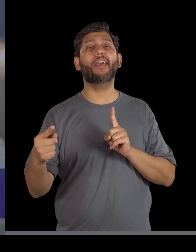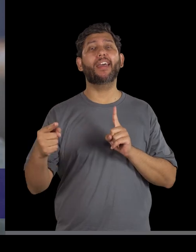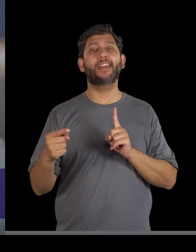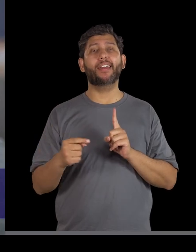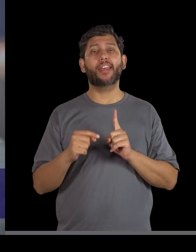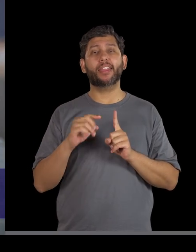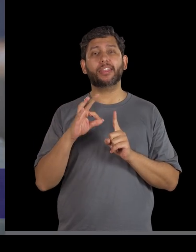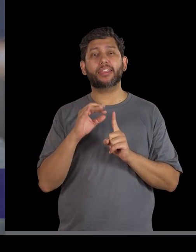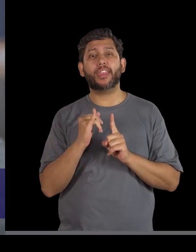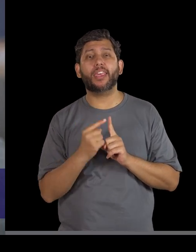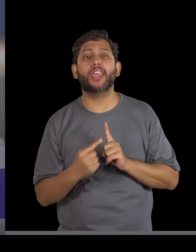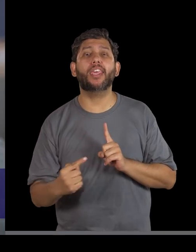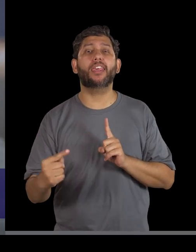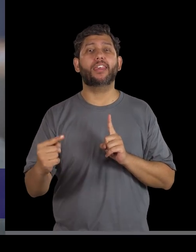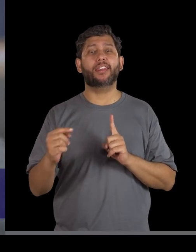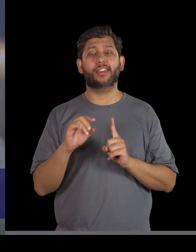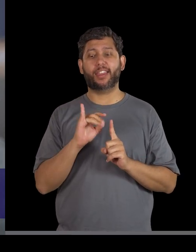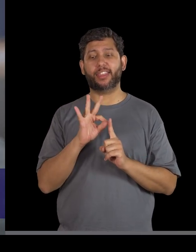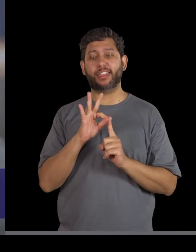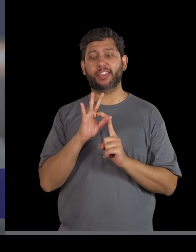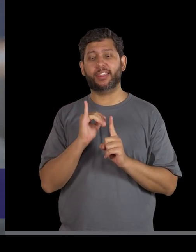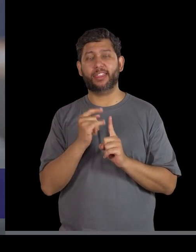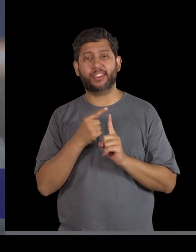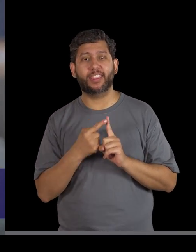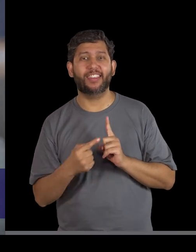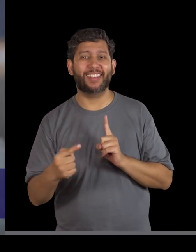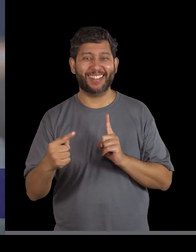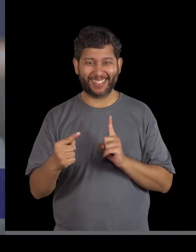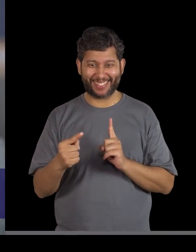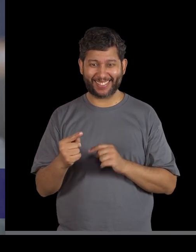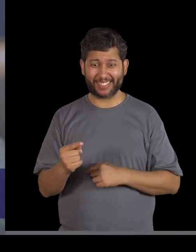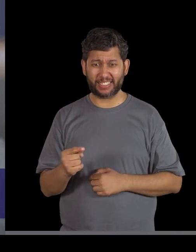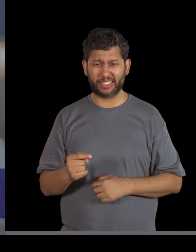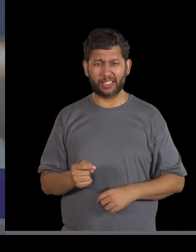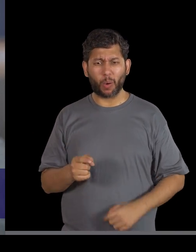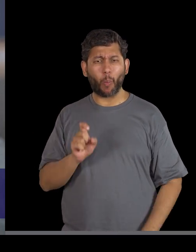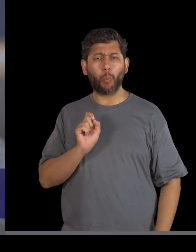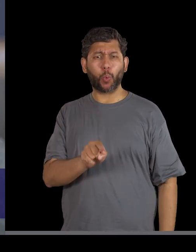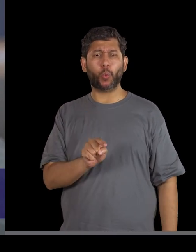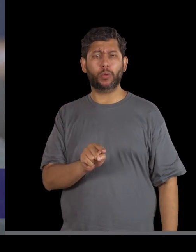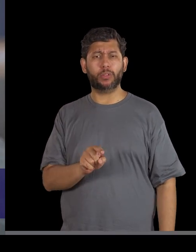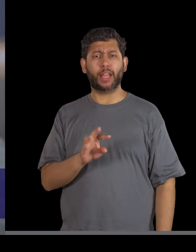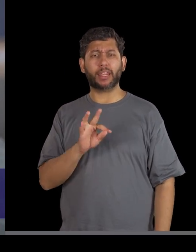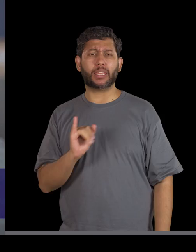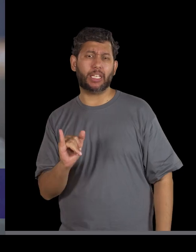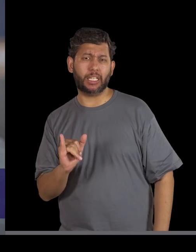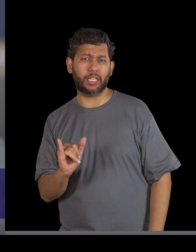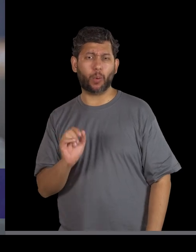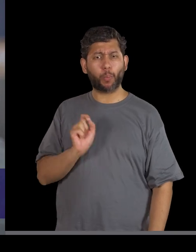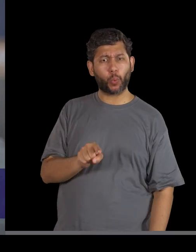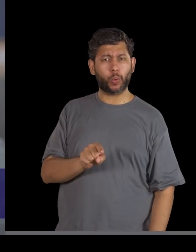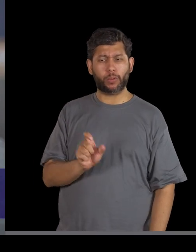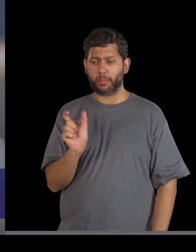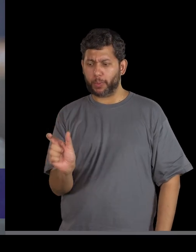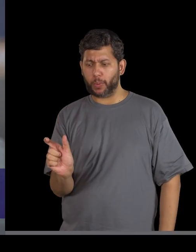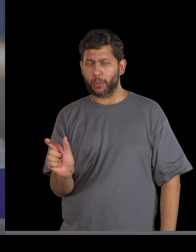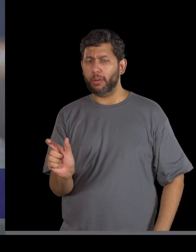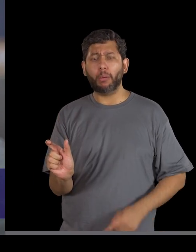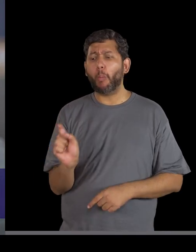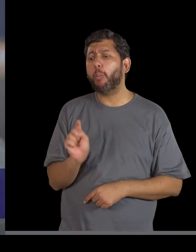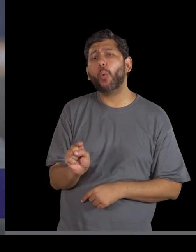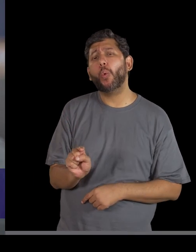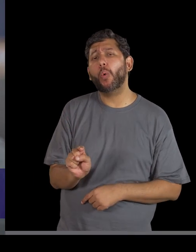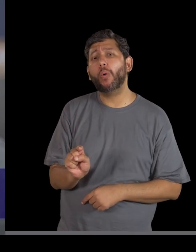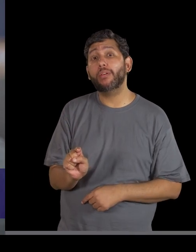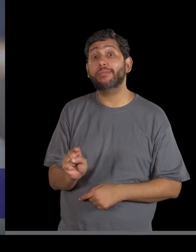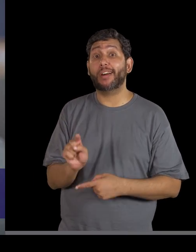isso significa? Que esse é um I longo, né? T, né? E aí a gente tem um ponto separando do resto da